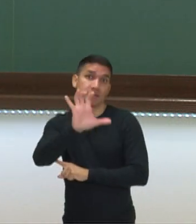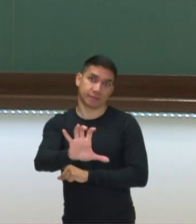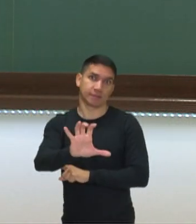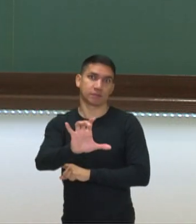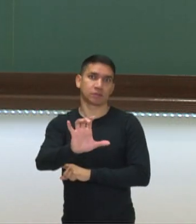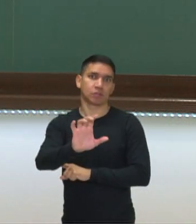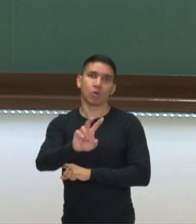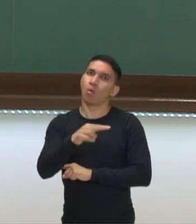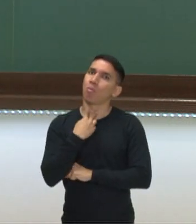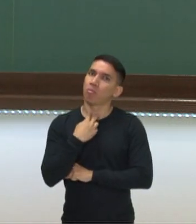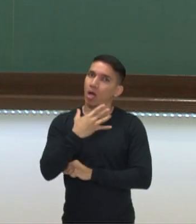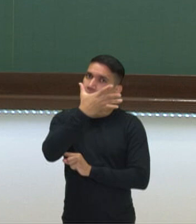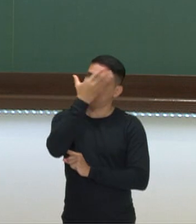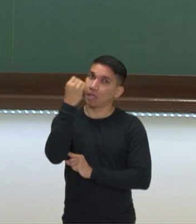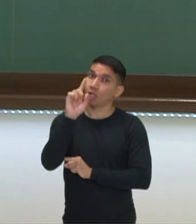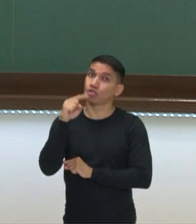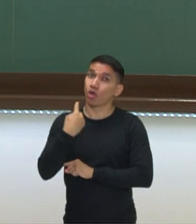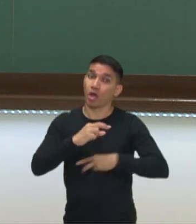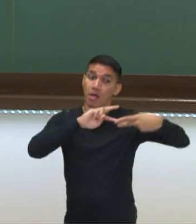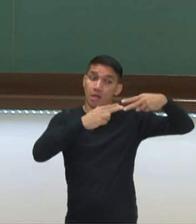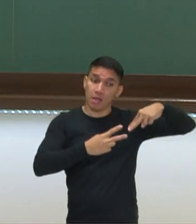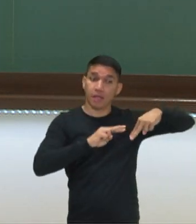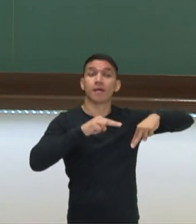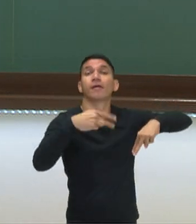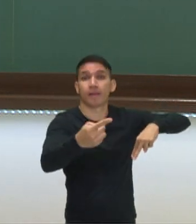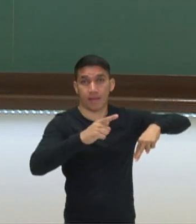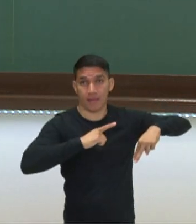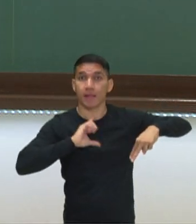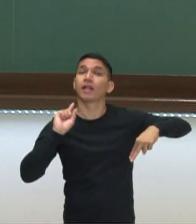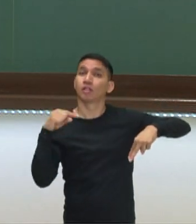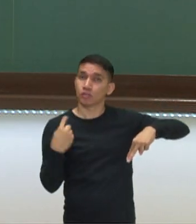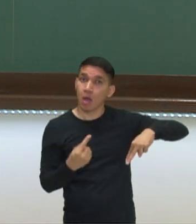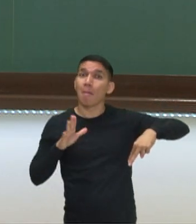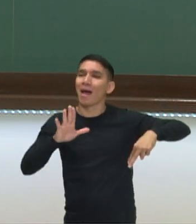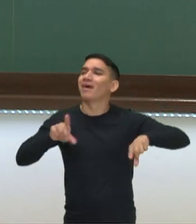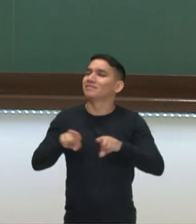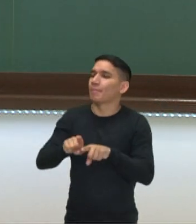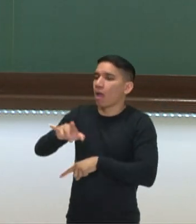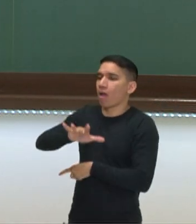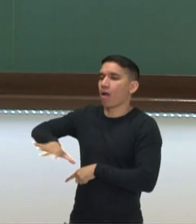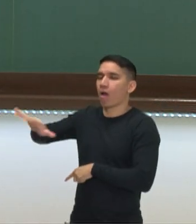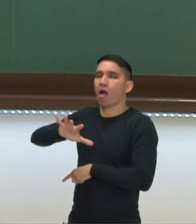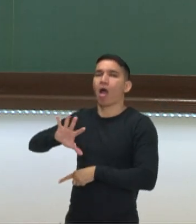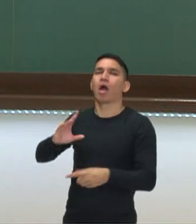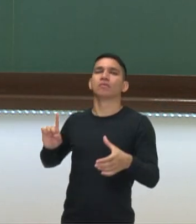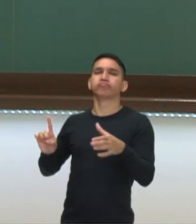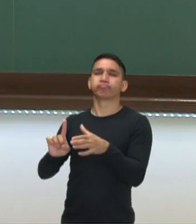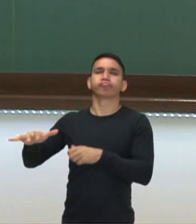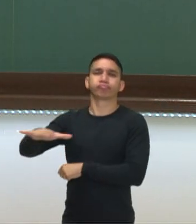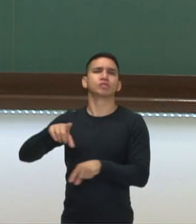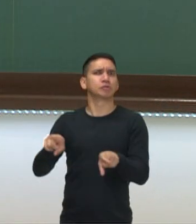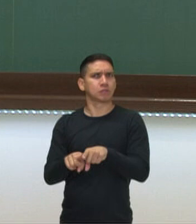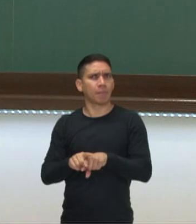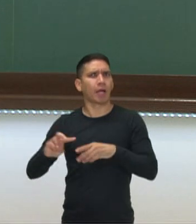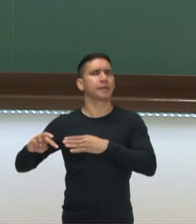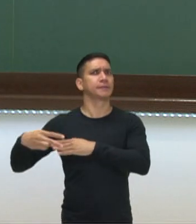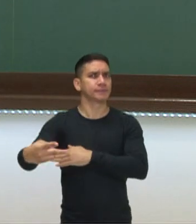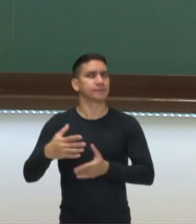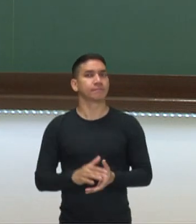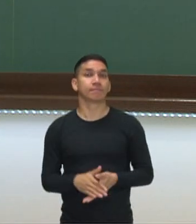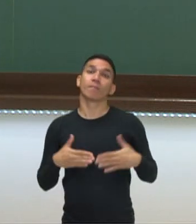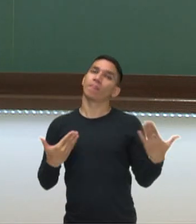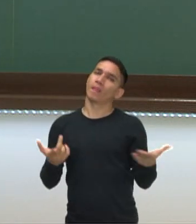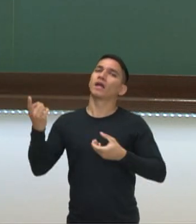nós somos o resultado da genética, mas do ambiente, do meio que nos cerca também. E